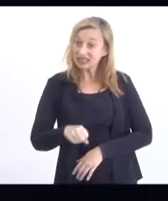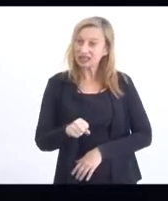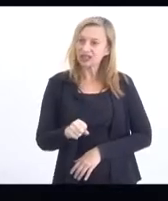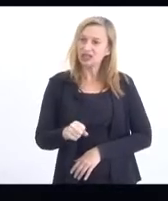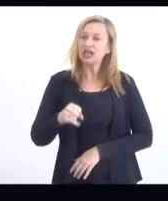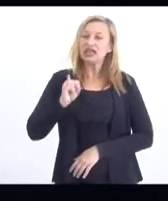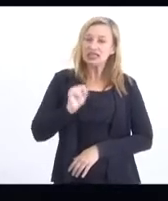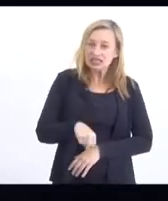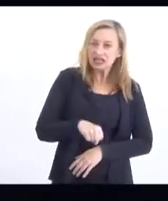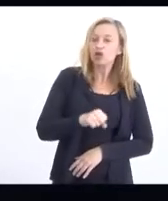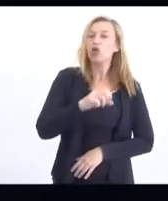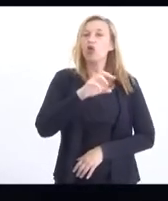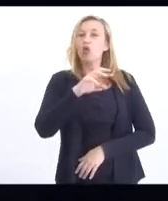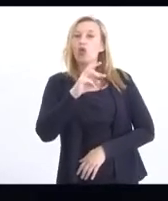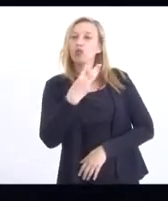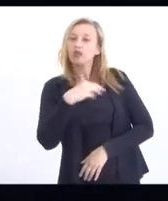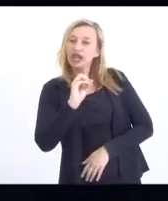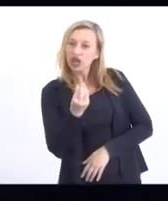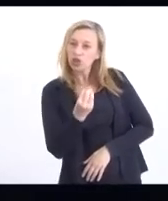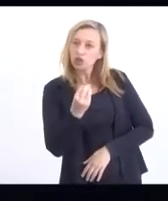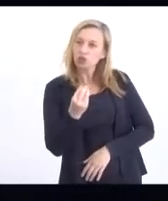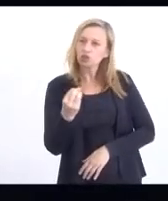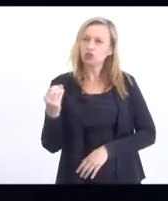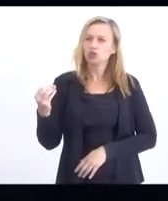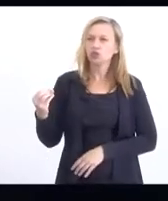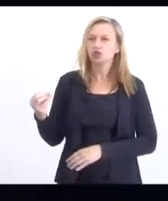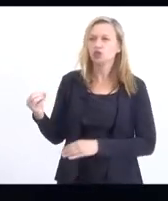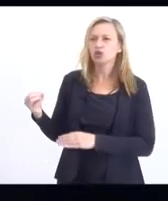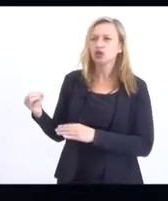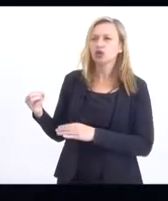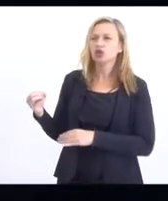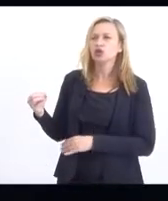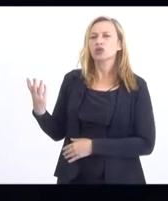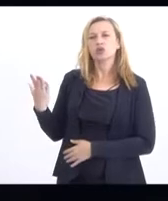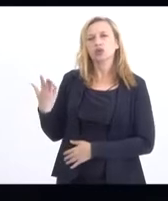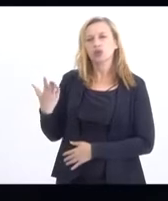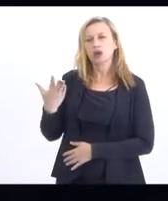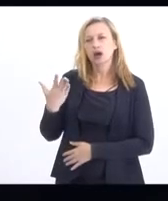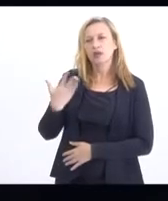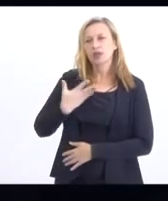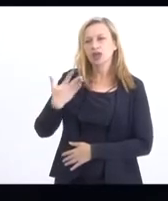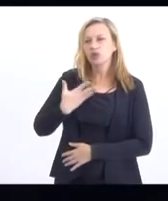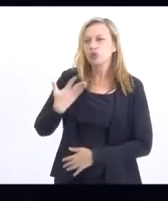se o milho do nosso querido,